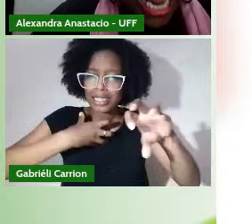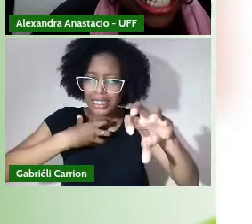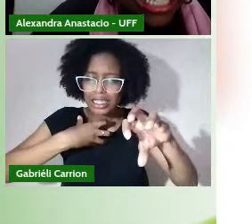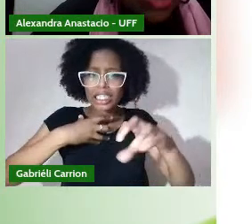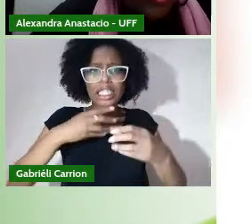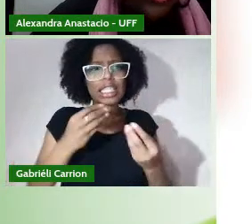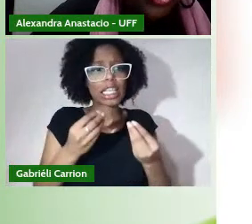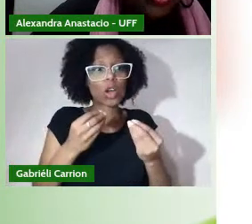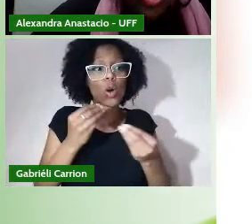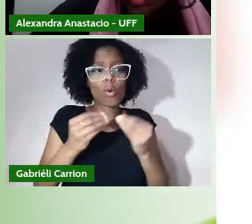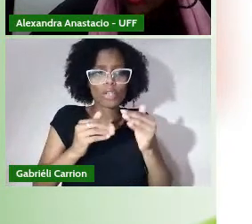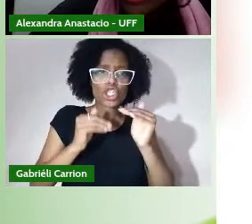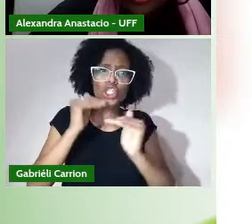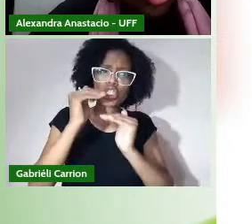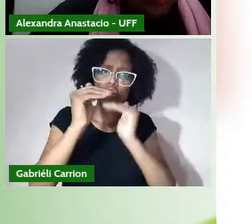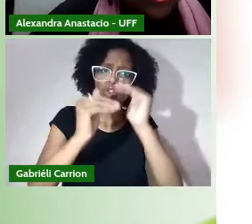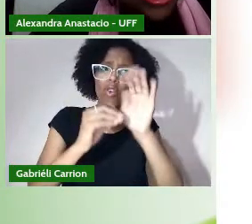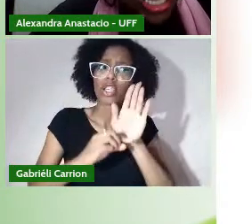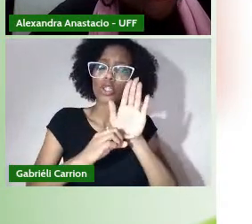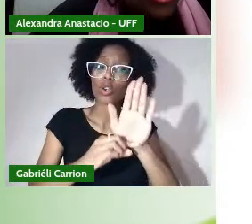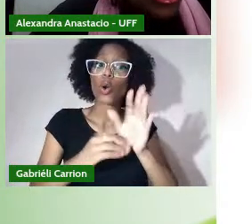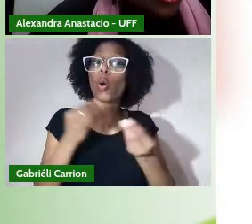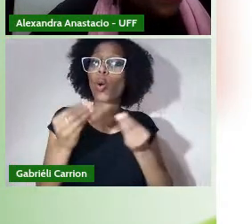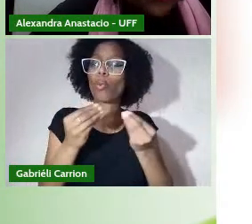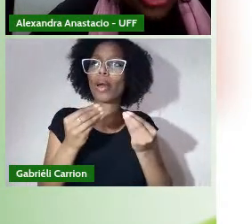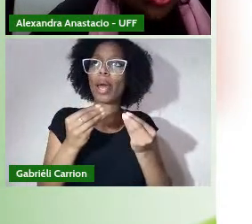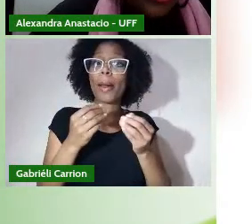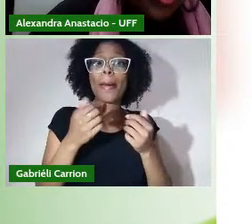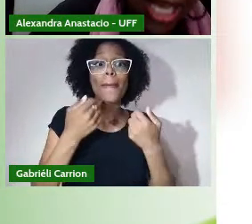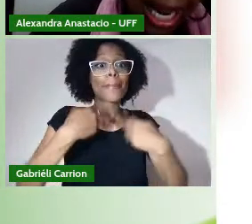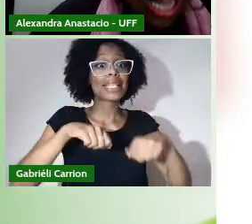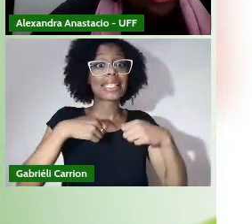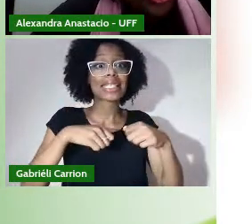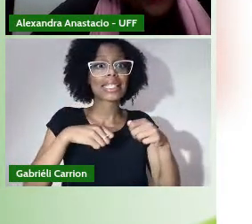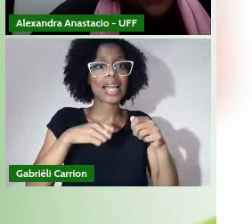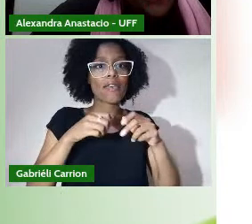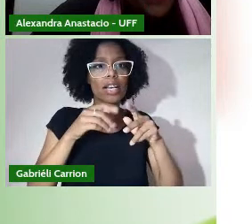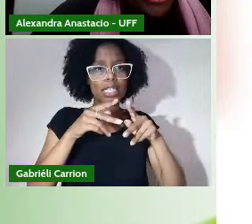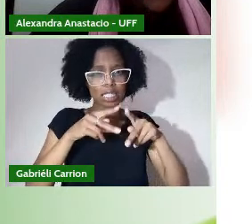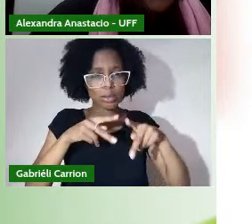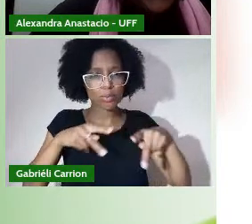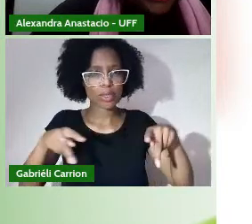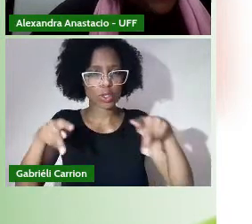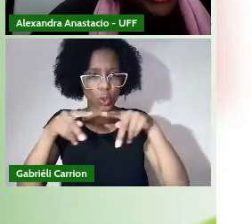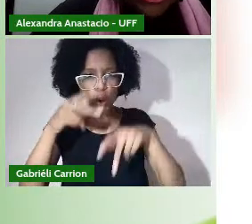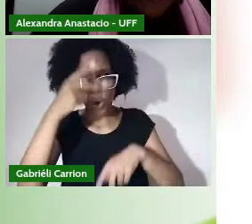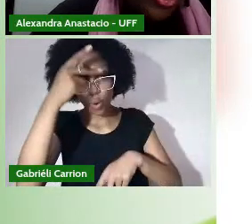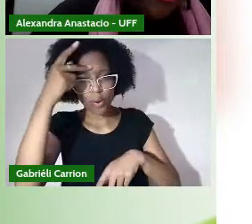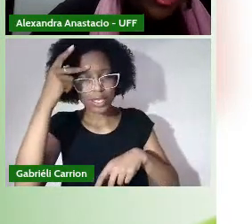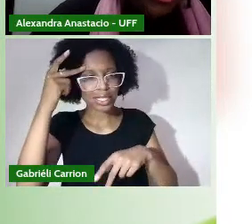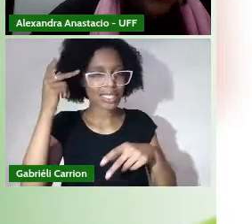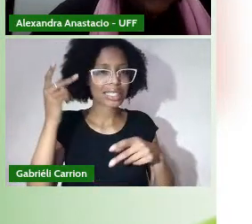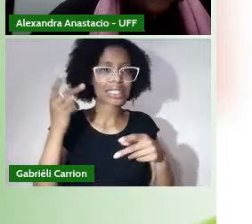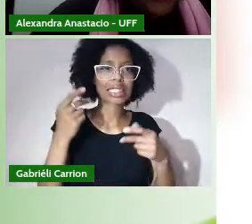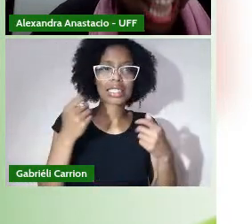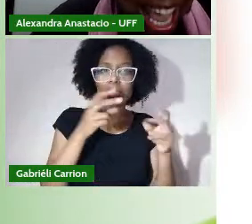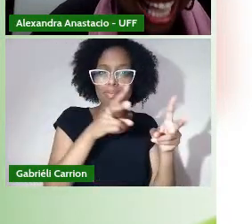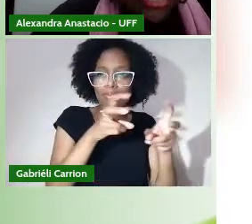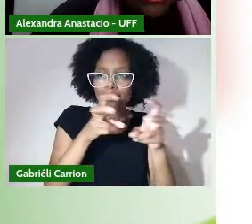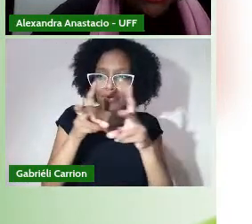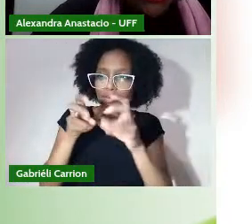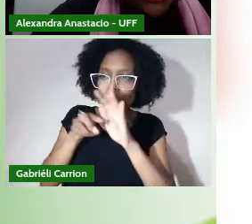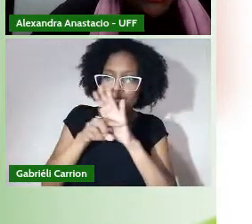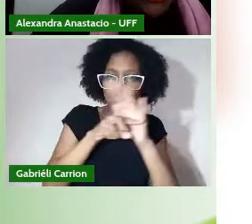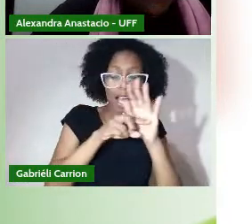ela cresce muito quando a gente observa populações vulneráveis. Então, eu estava inicialmente falando sobre